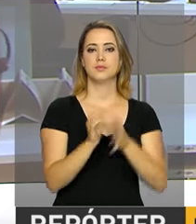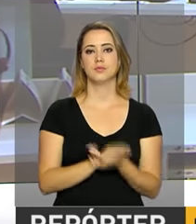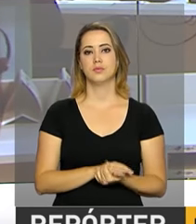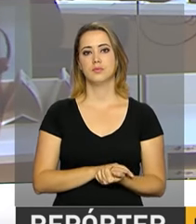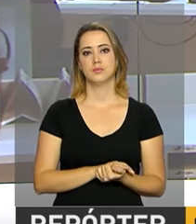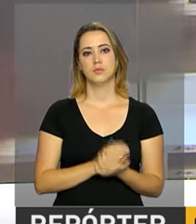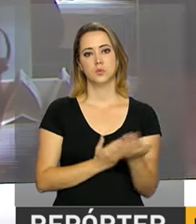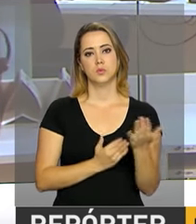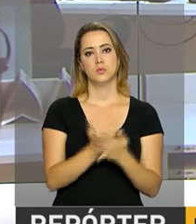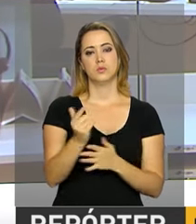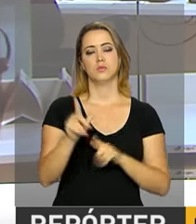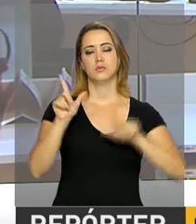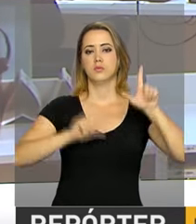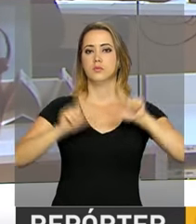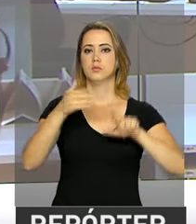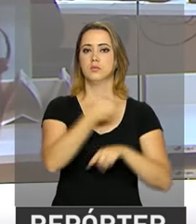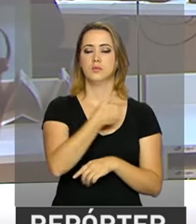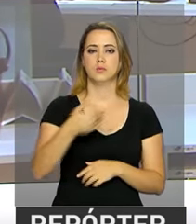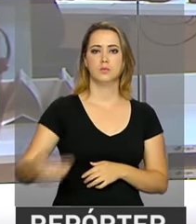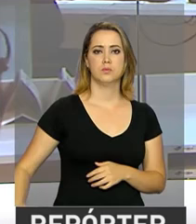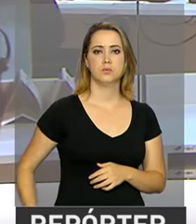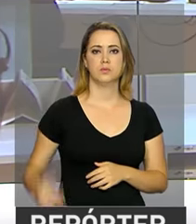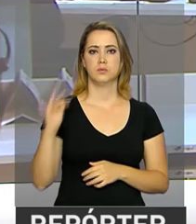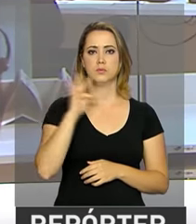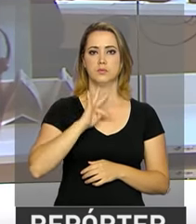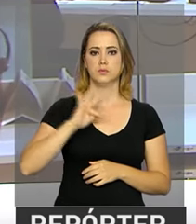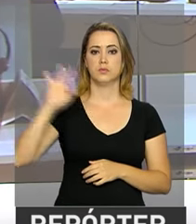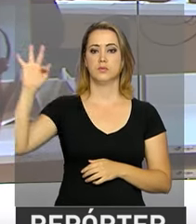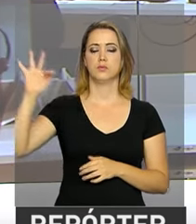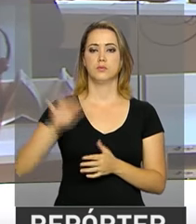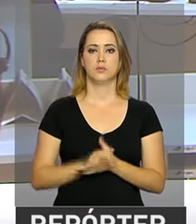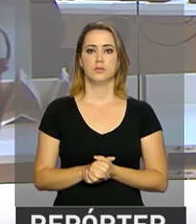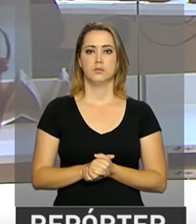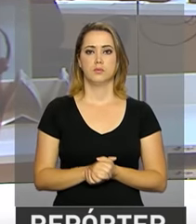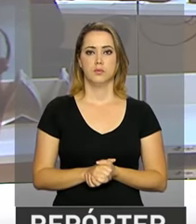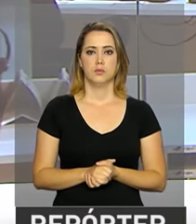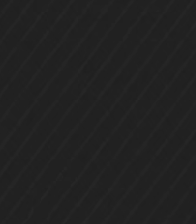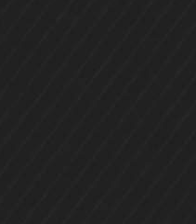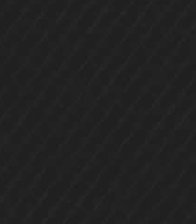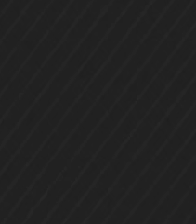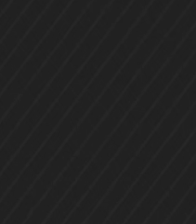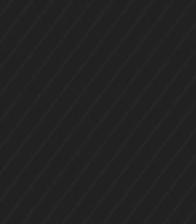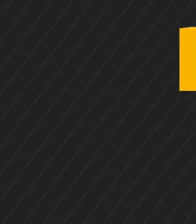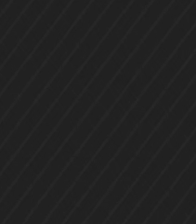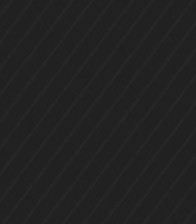redes sociais Continue com a gente NBR a TV do Governo Federal